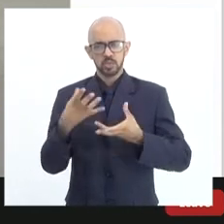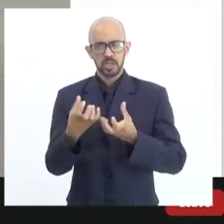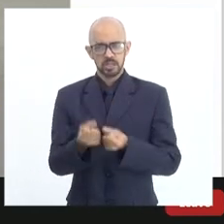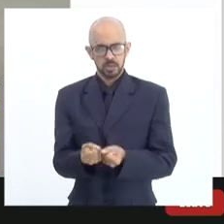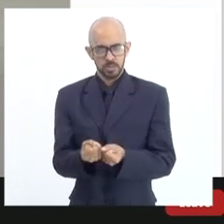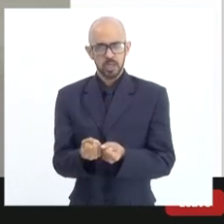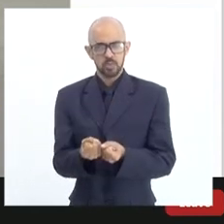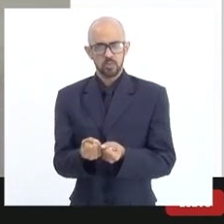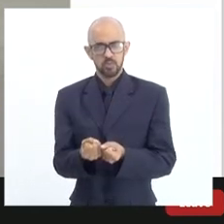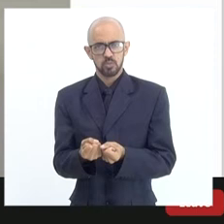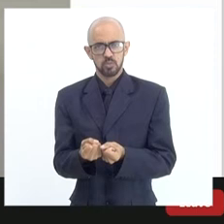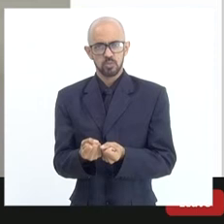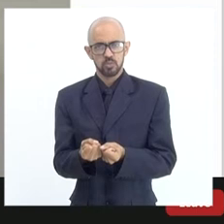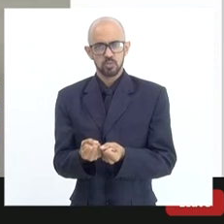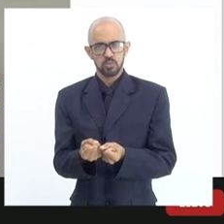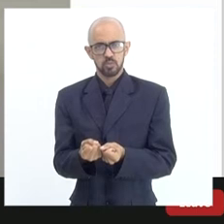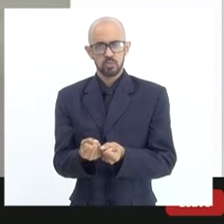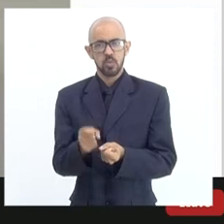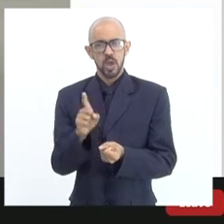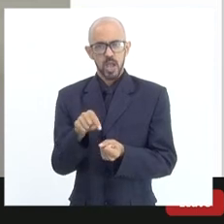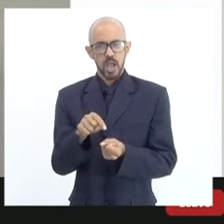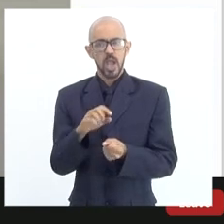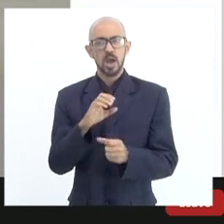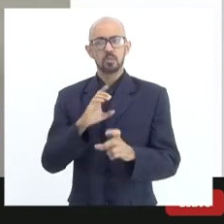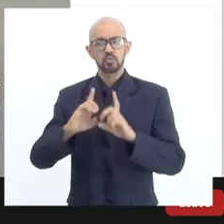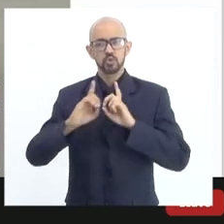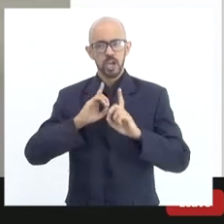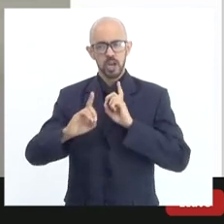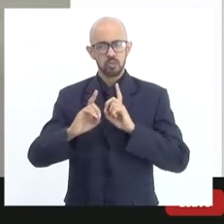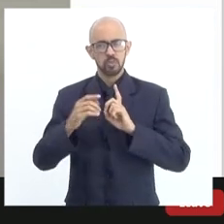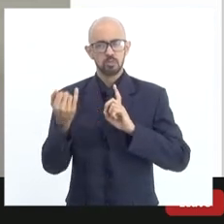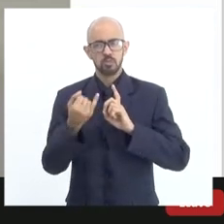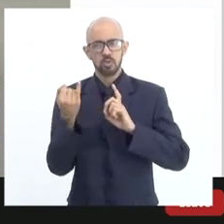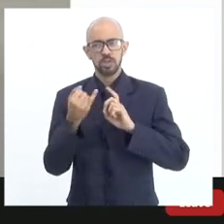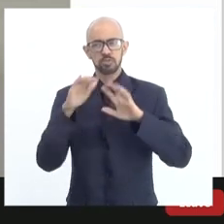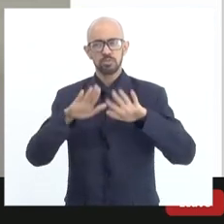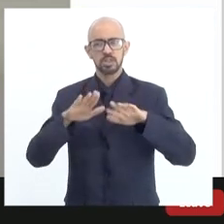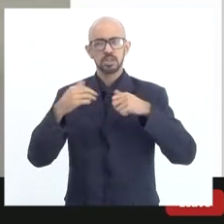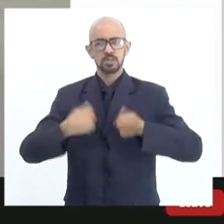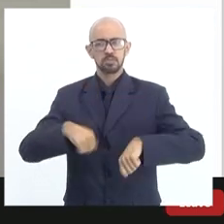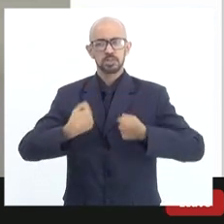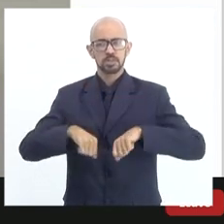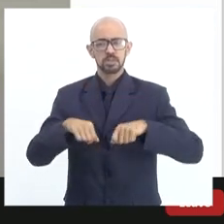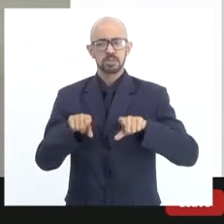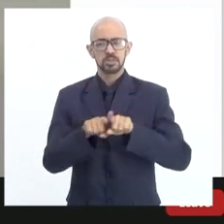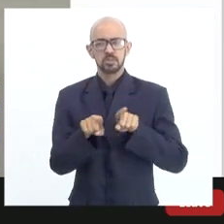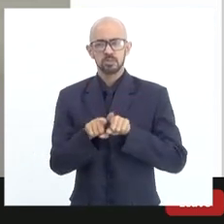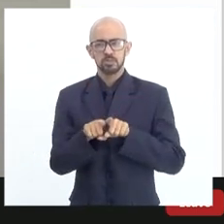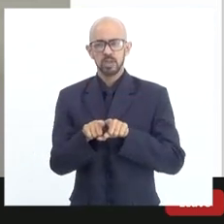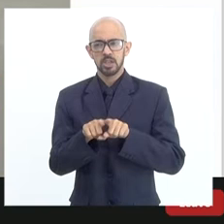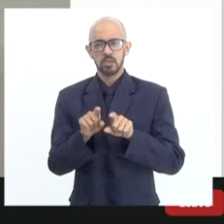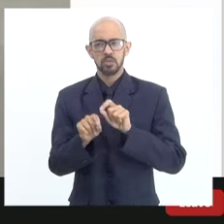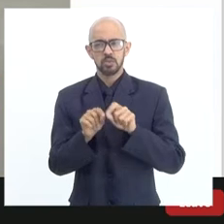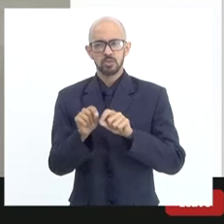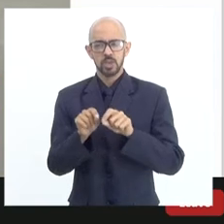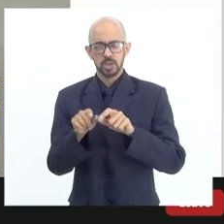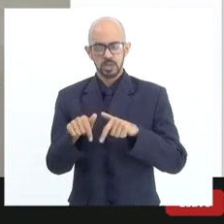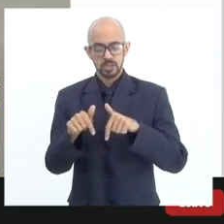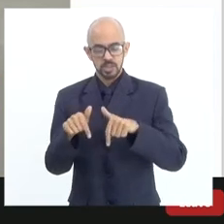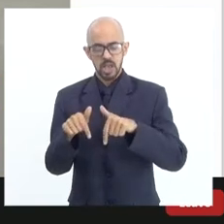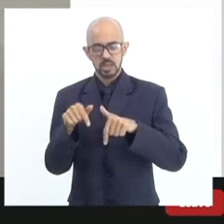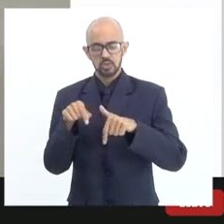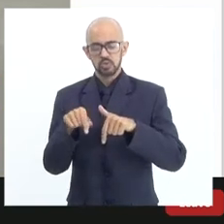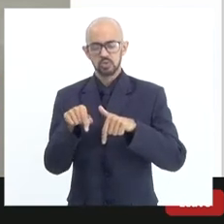material. Então, não é o diálogo é importante, mas o diálogo ele precisa tocar nessas ações,